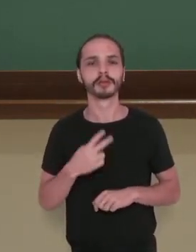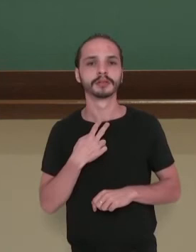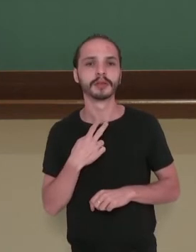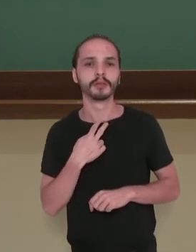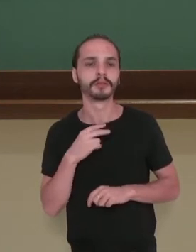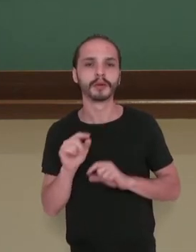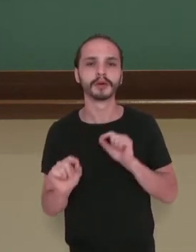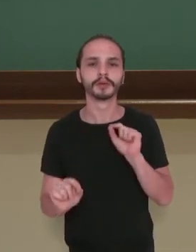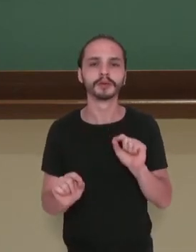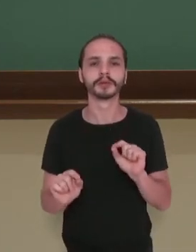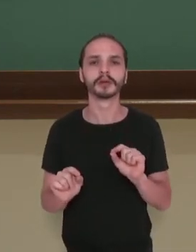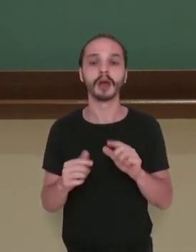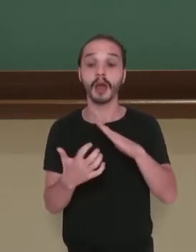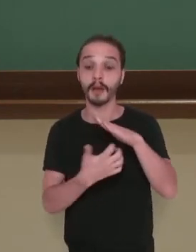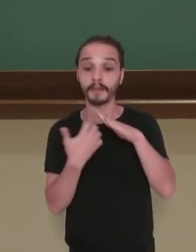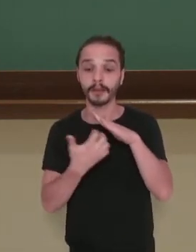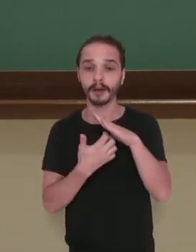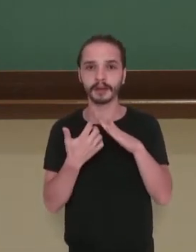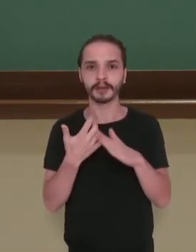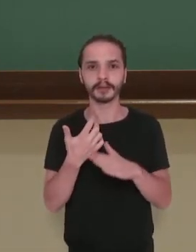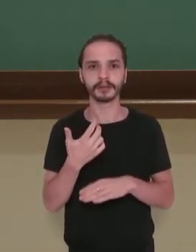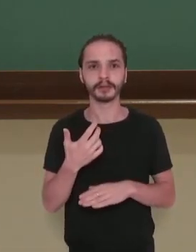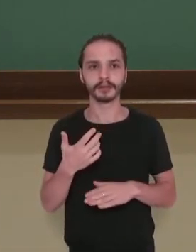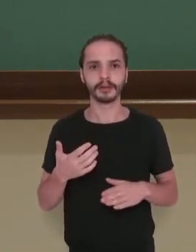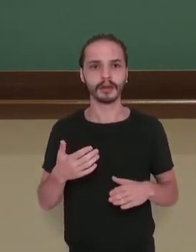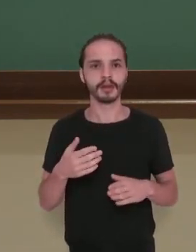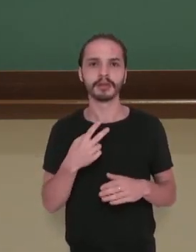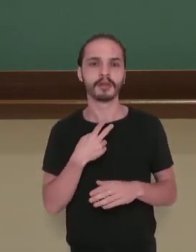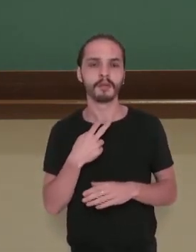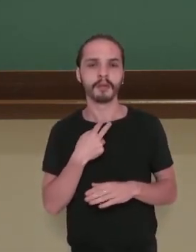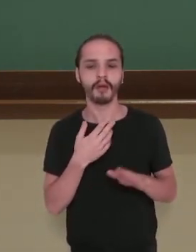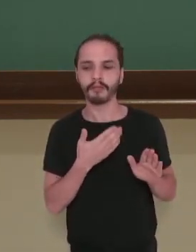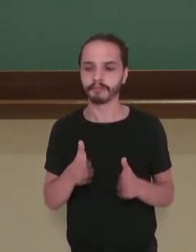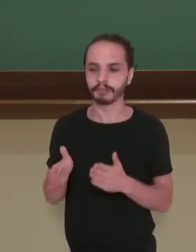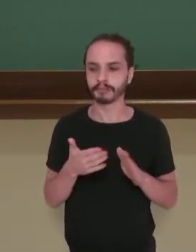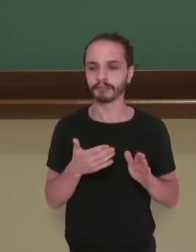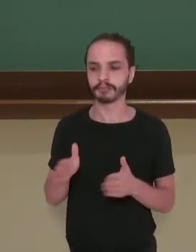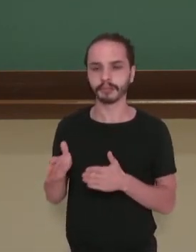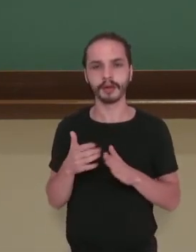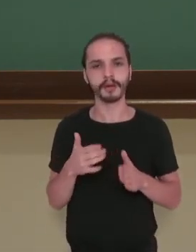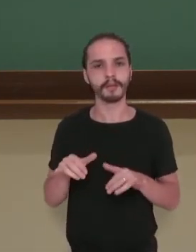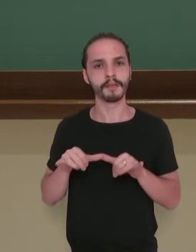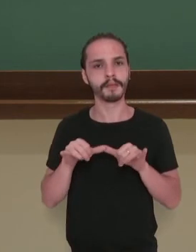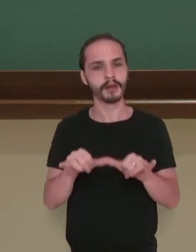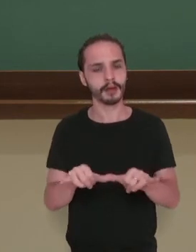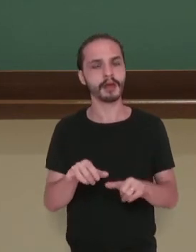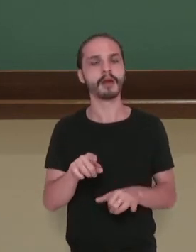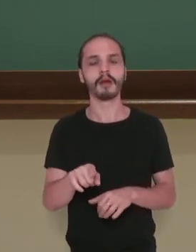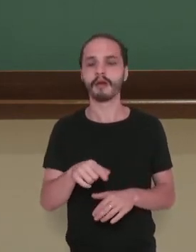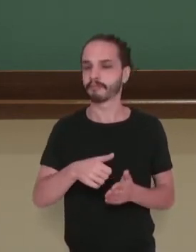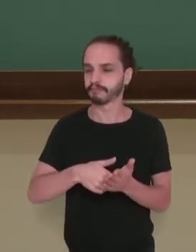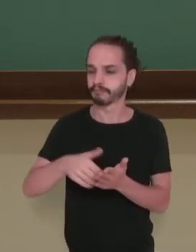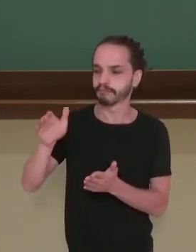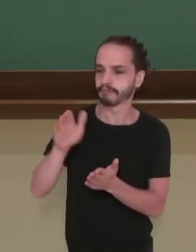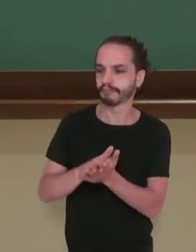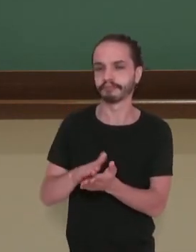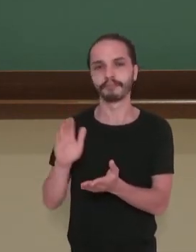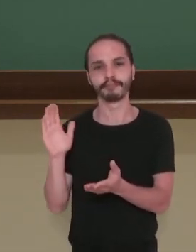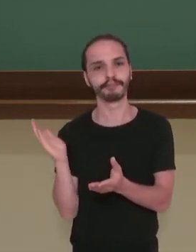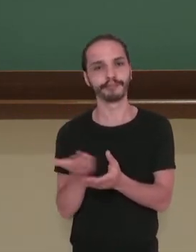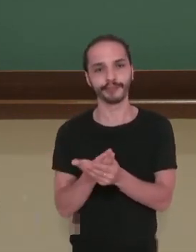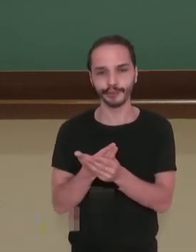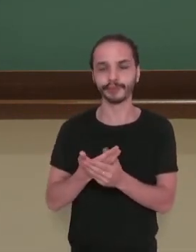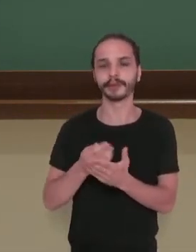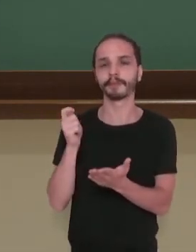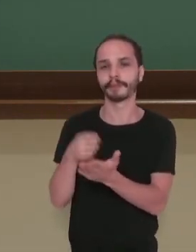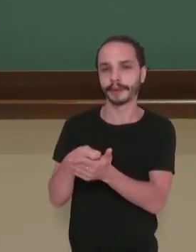né, pelo que a empresa falou, caixa do supermercado. E a empresa sofreu sim um processo, foi condenada a pagar uma